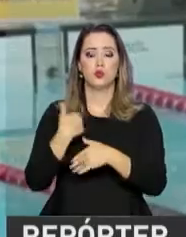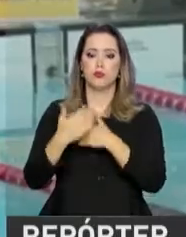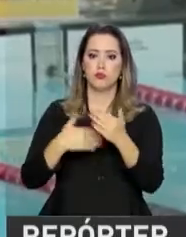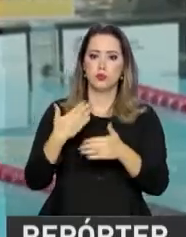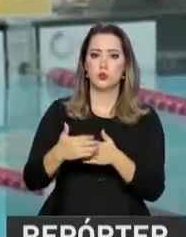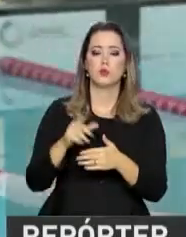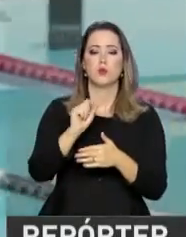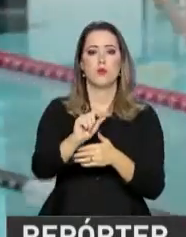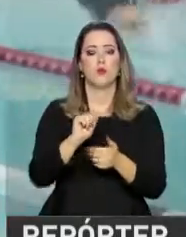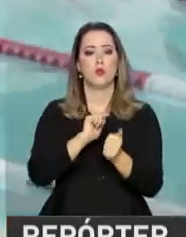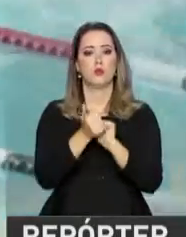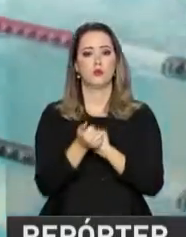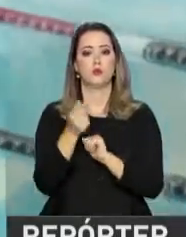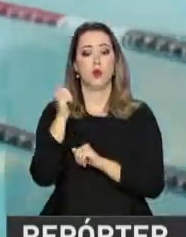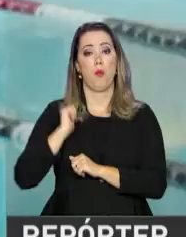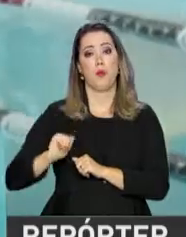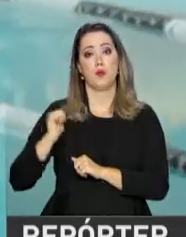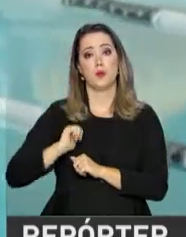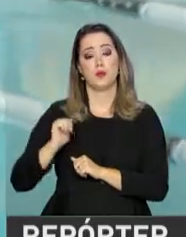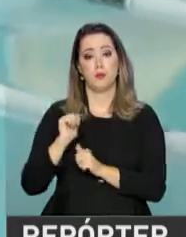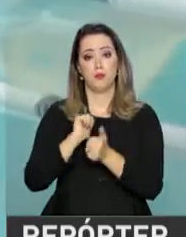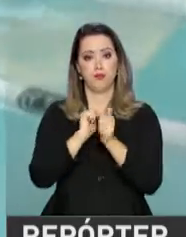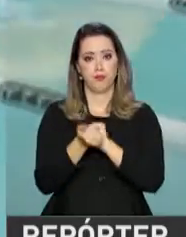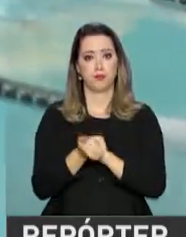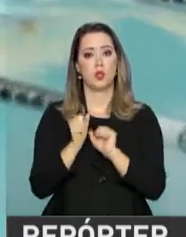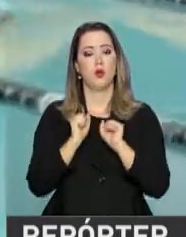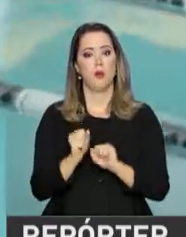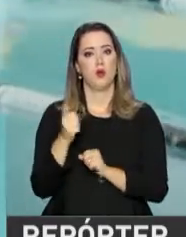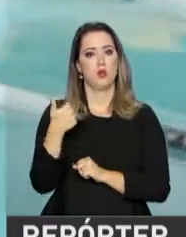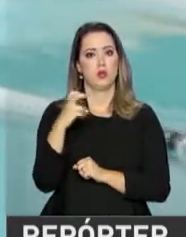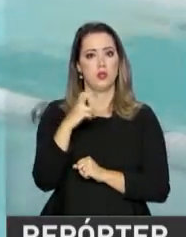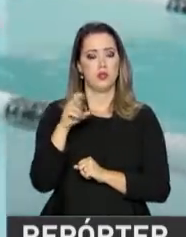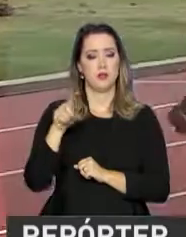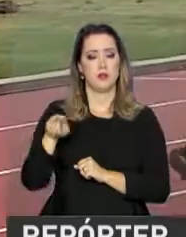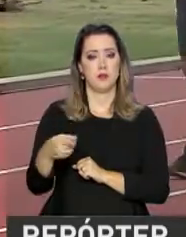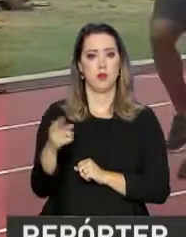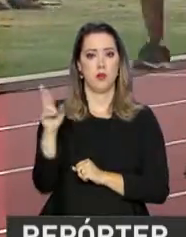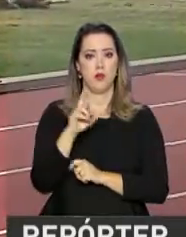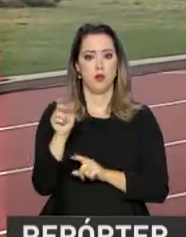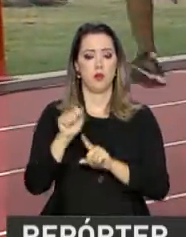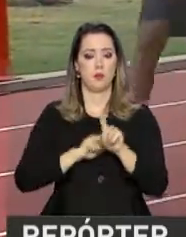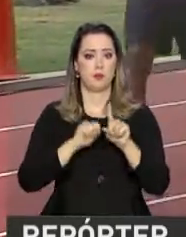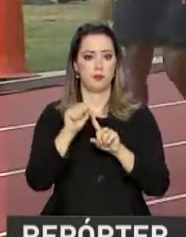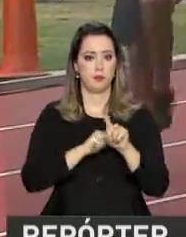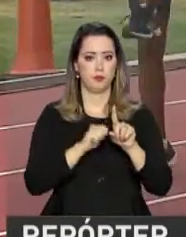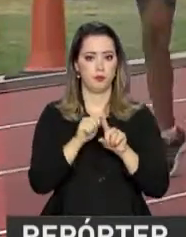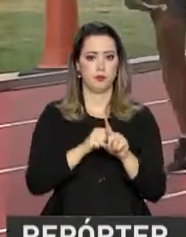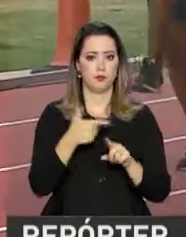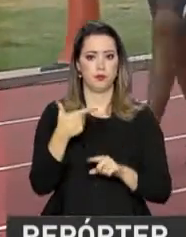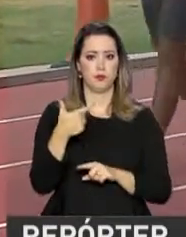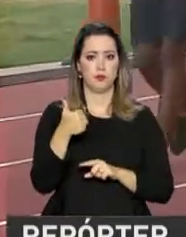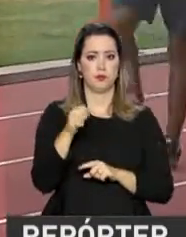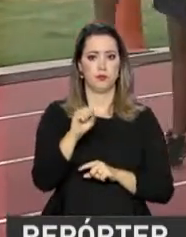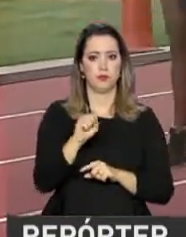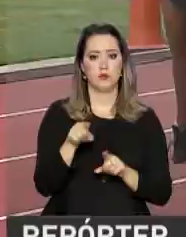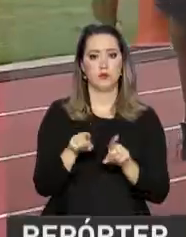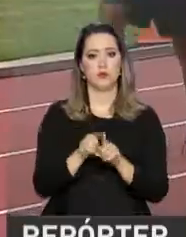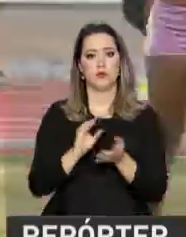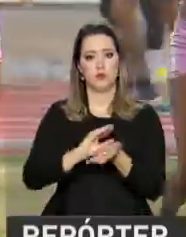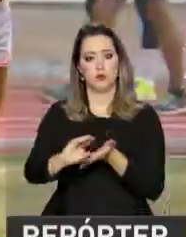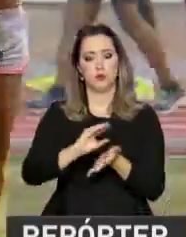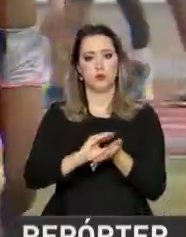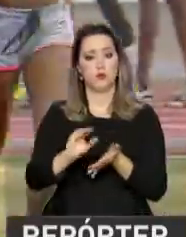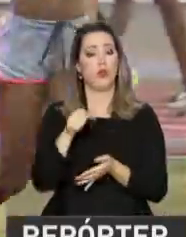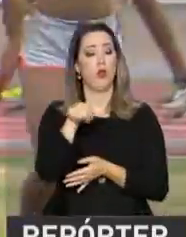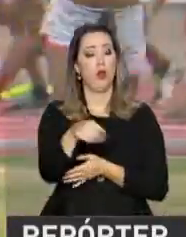alguns atletas um auxílio que pode chegar a 15 mil reais por mês em 2018 o governo federal deve investir